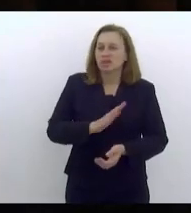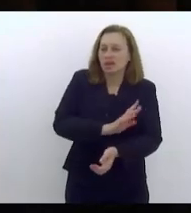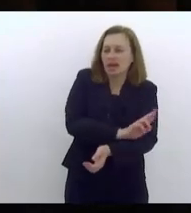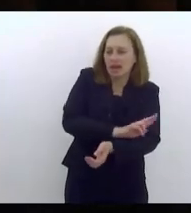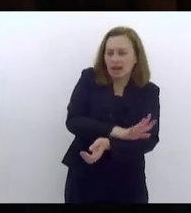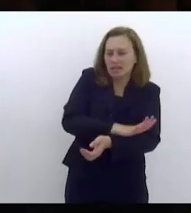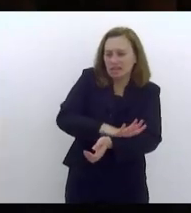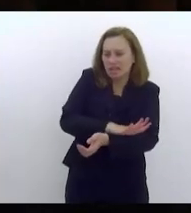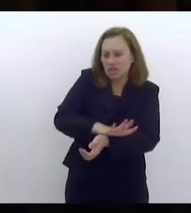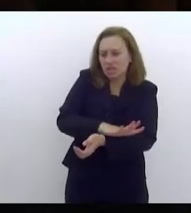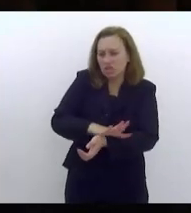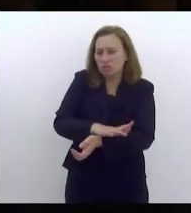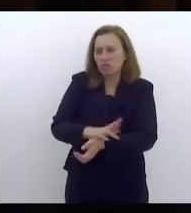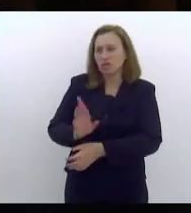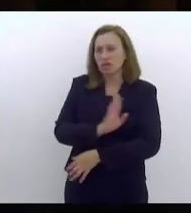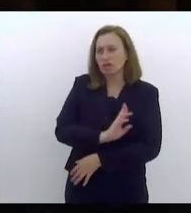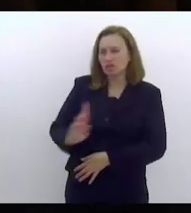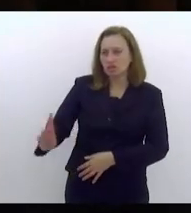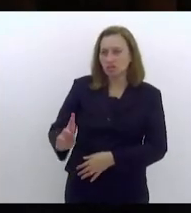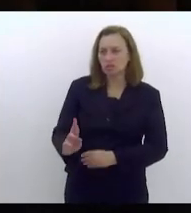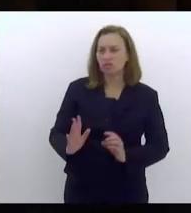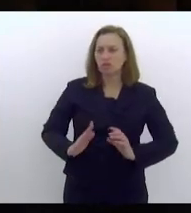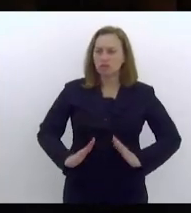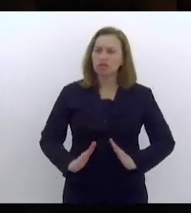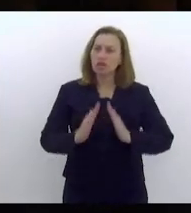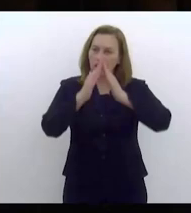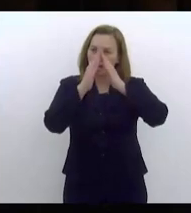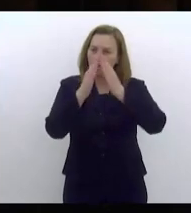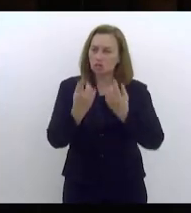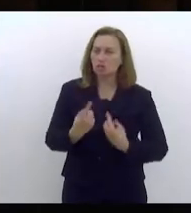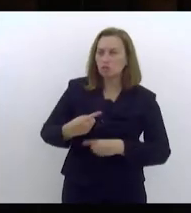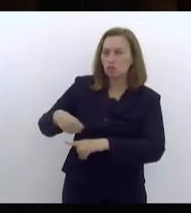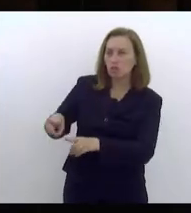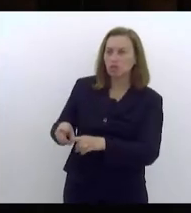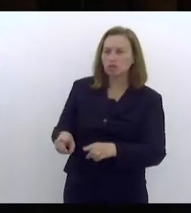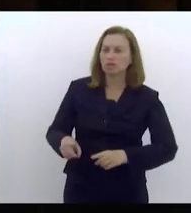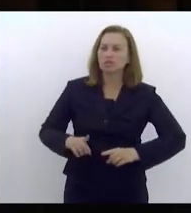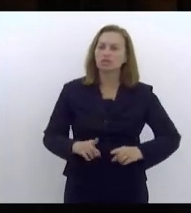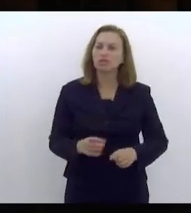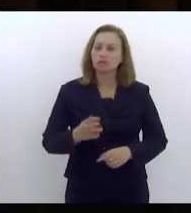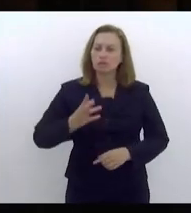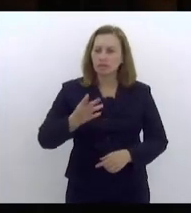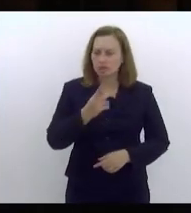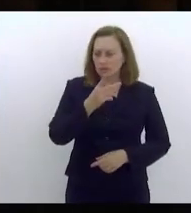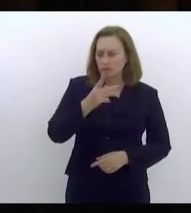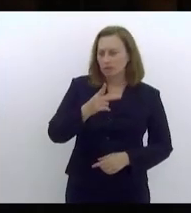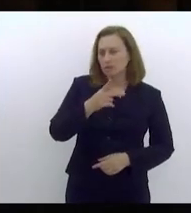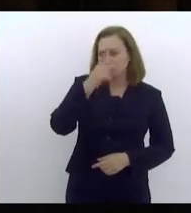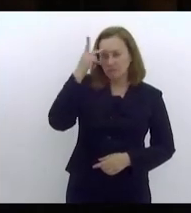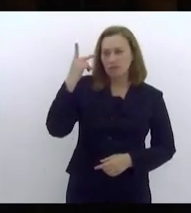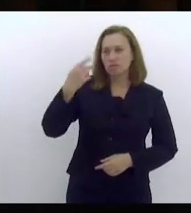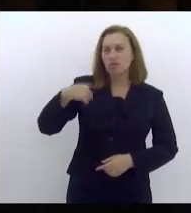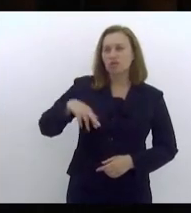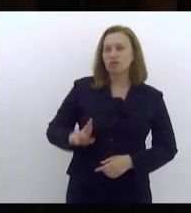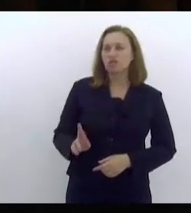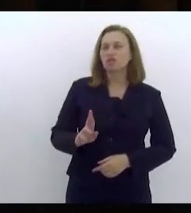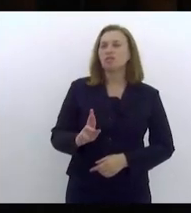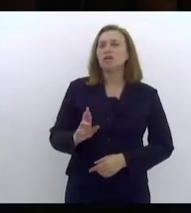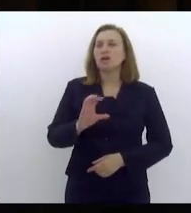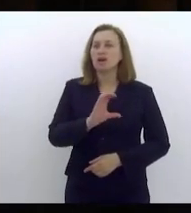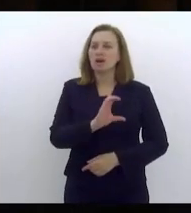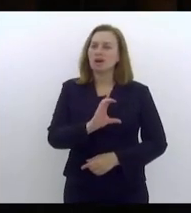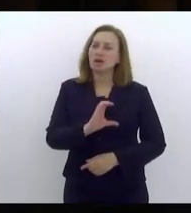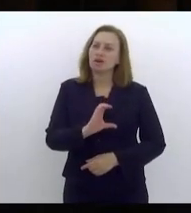religioso contra os terreiros e os praticantes de religiões de matriz africana. Vimos também e